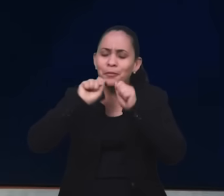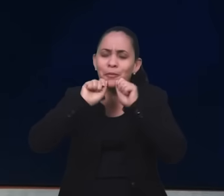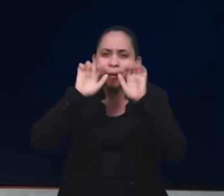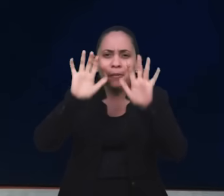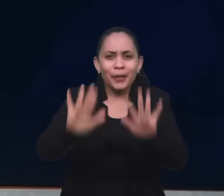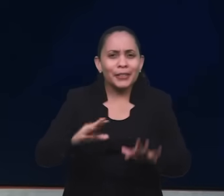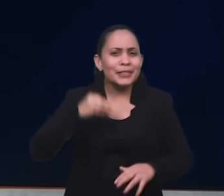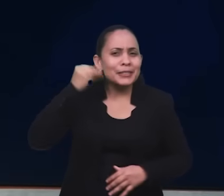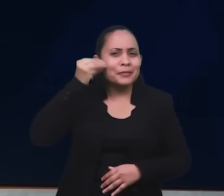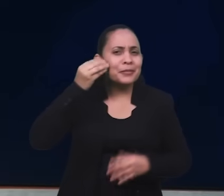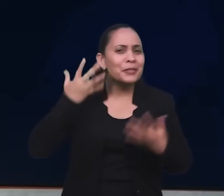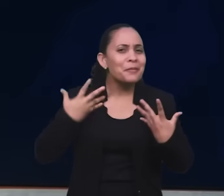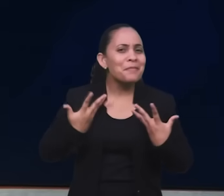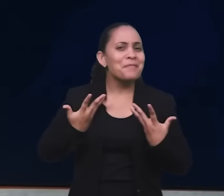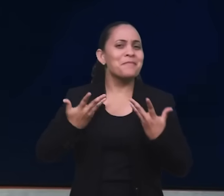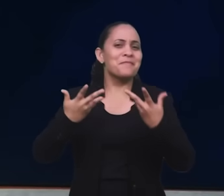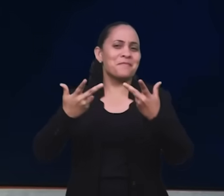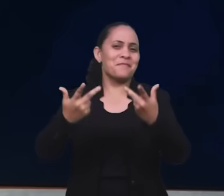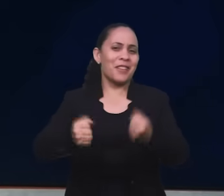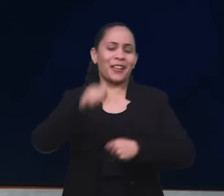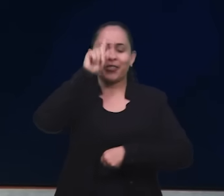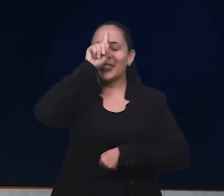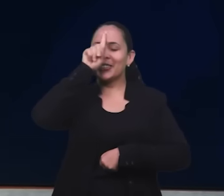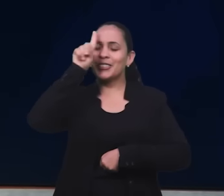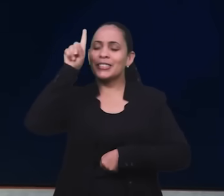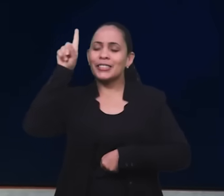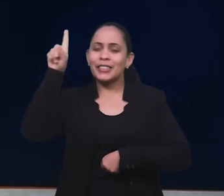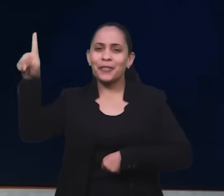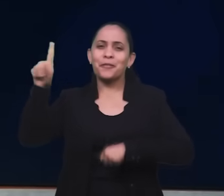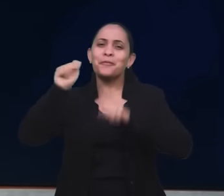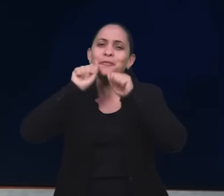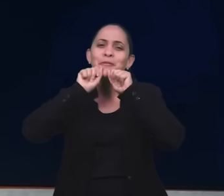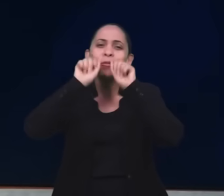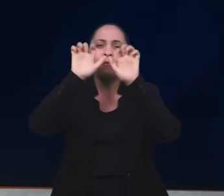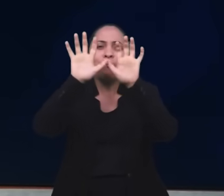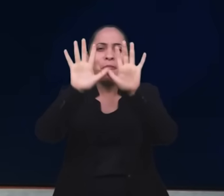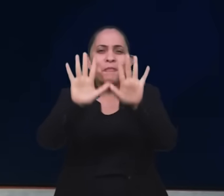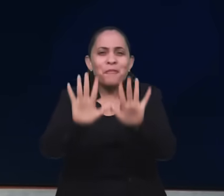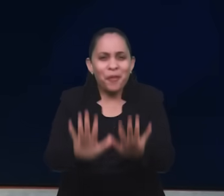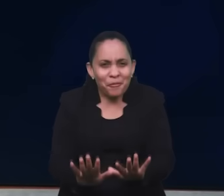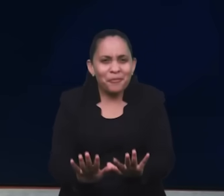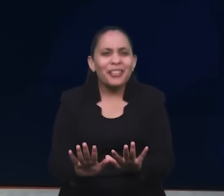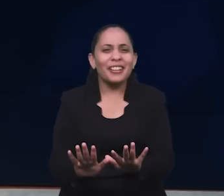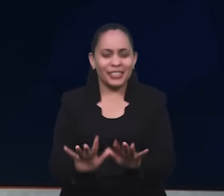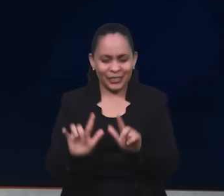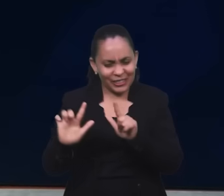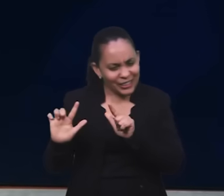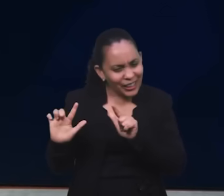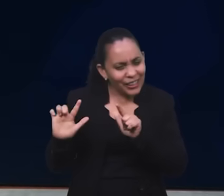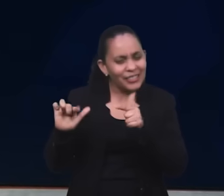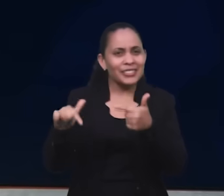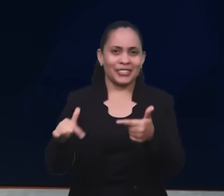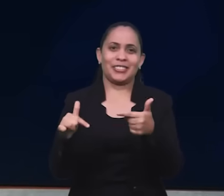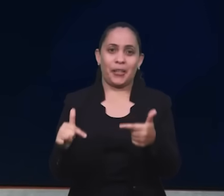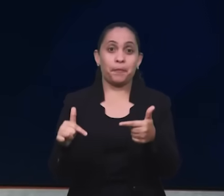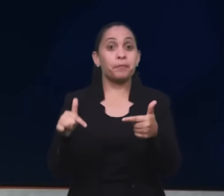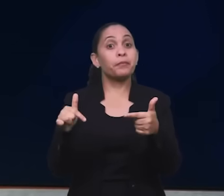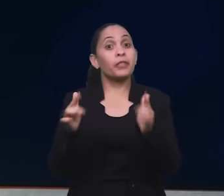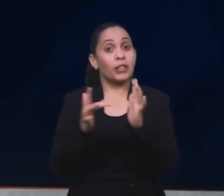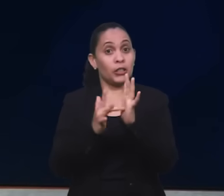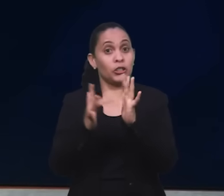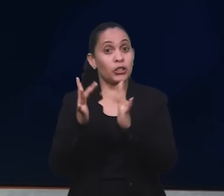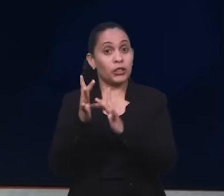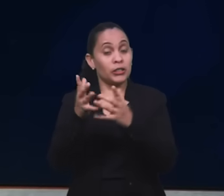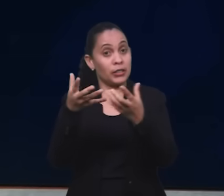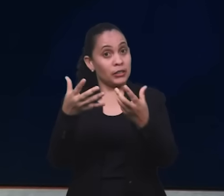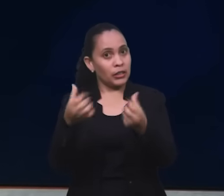experiência maravilhosa. O Senhor quer te fazer participar de um ato, como nós falamos, que é aceitar